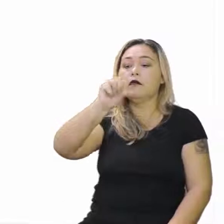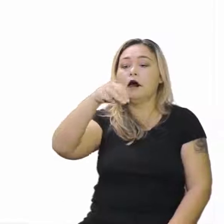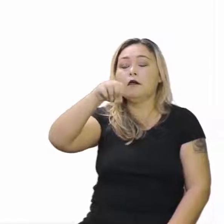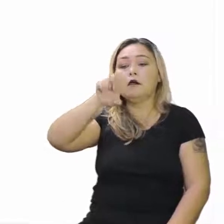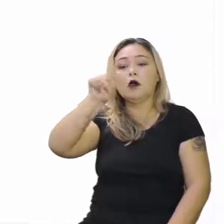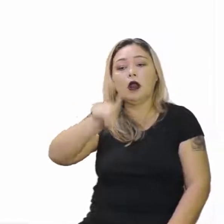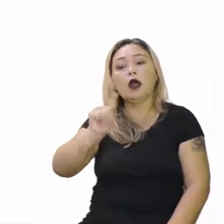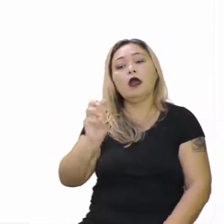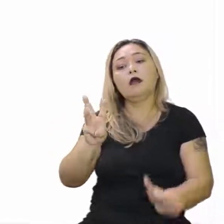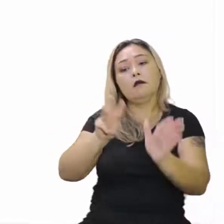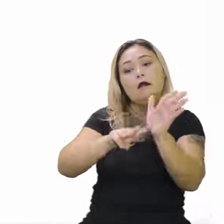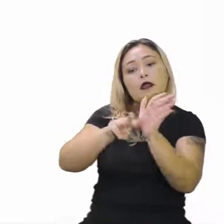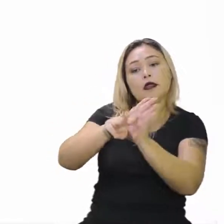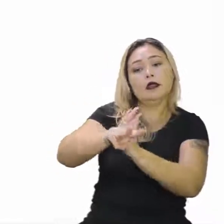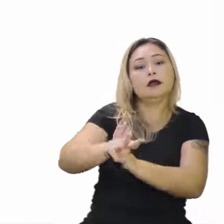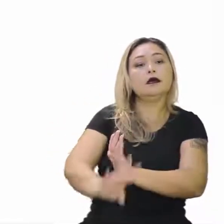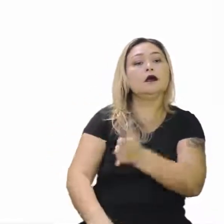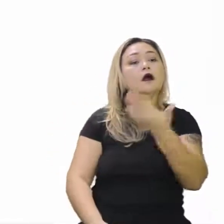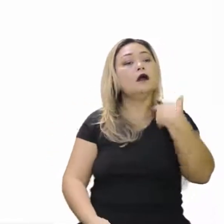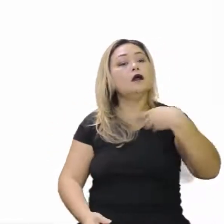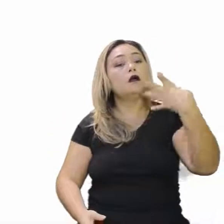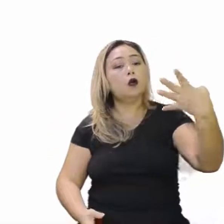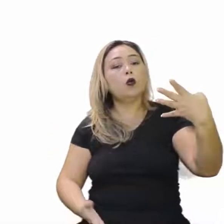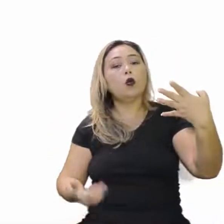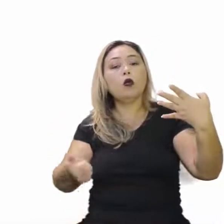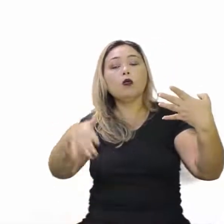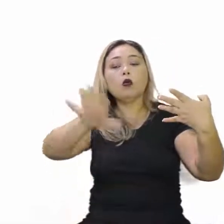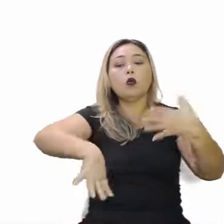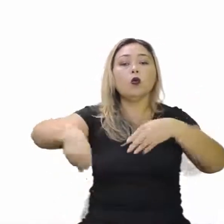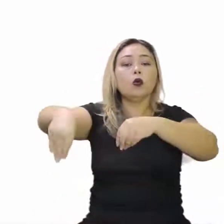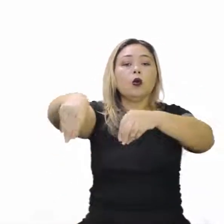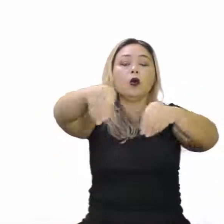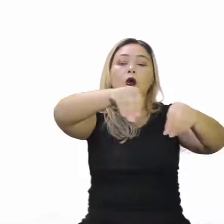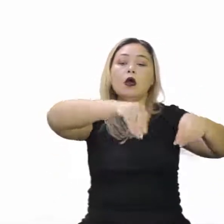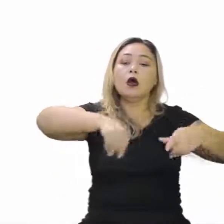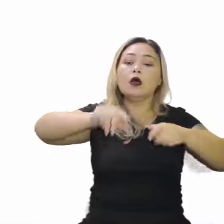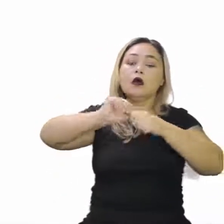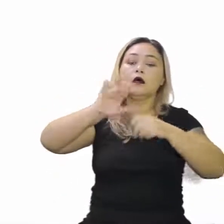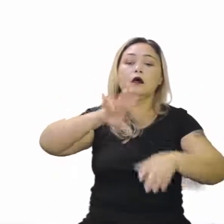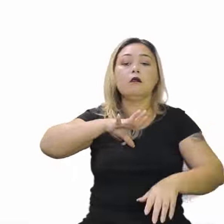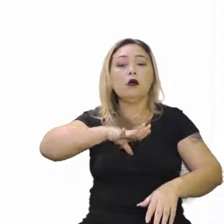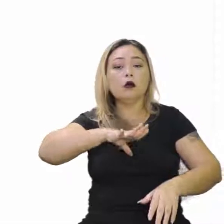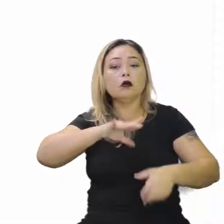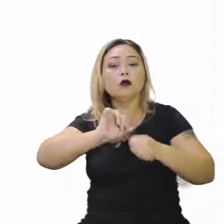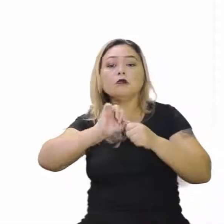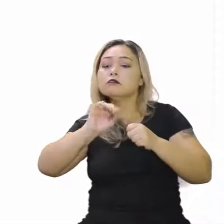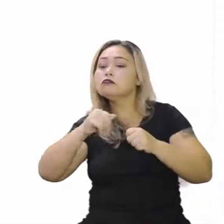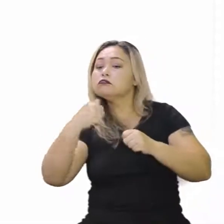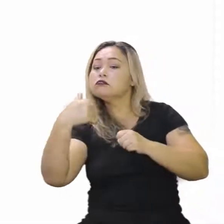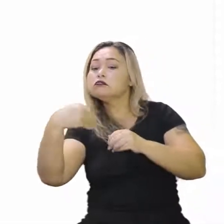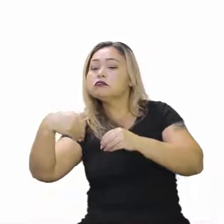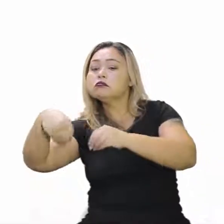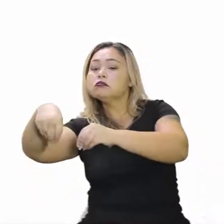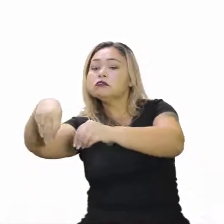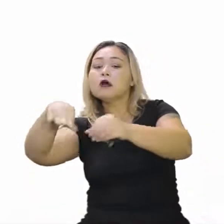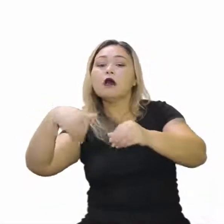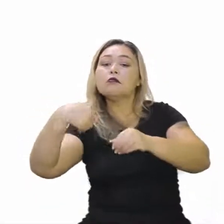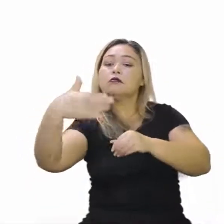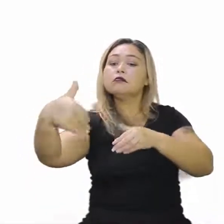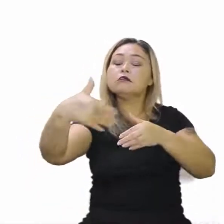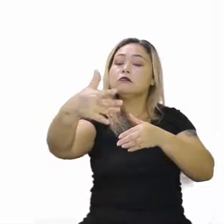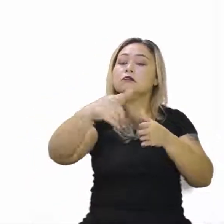e Madeira. Quatro, fixar como territórios portugueses as terras ao longo do rio